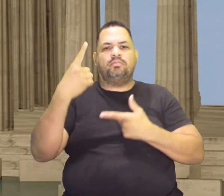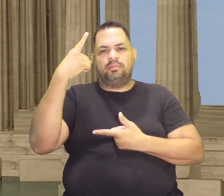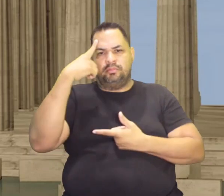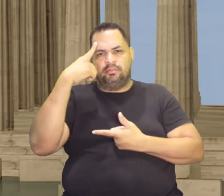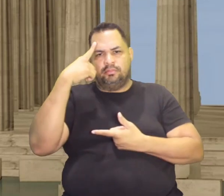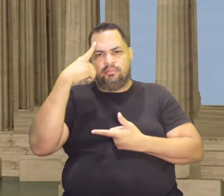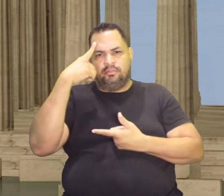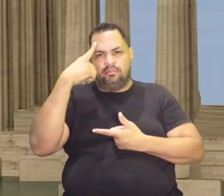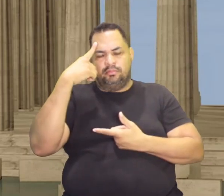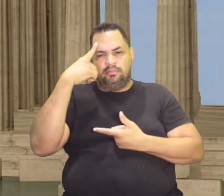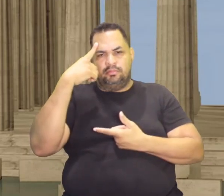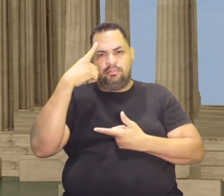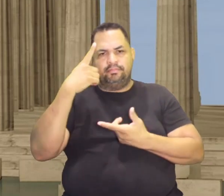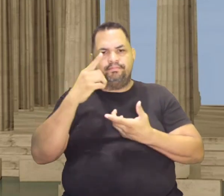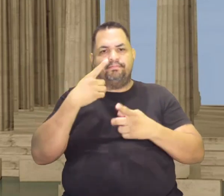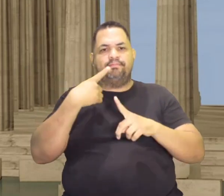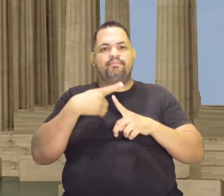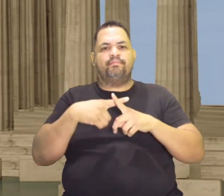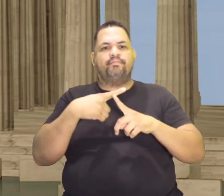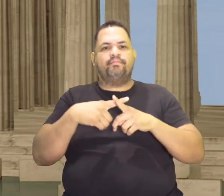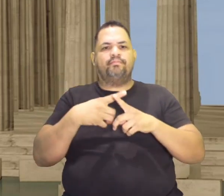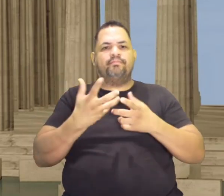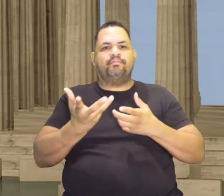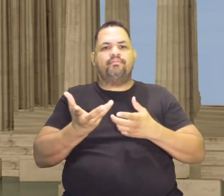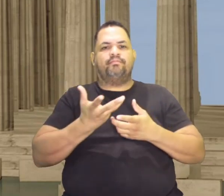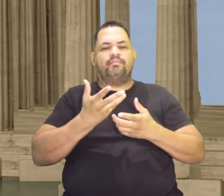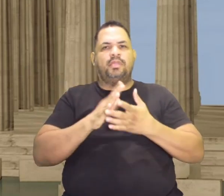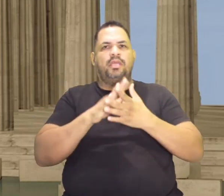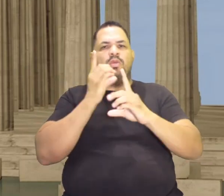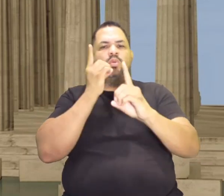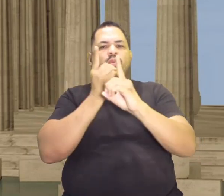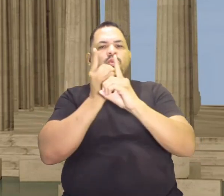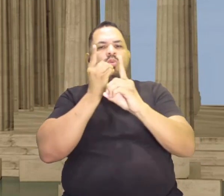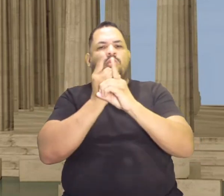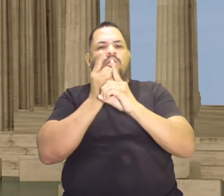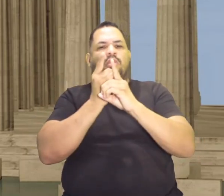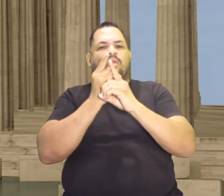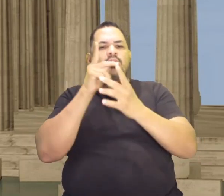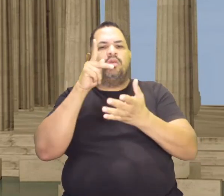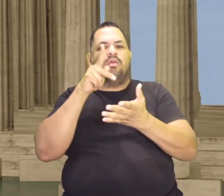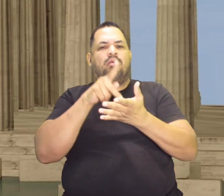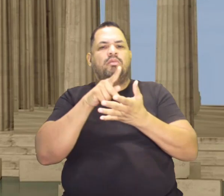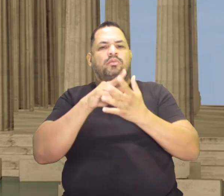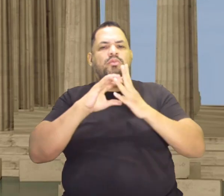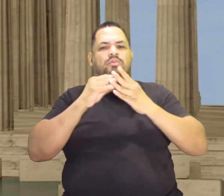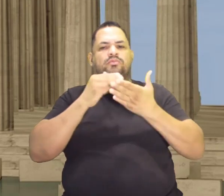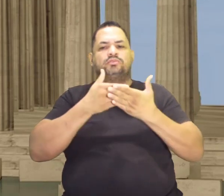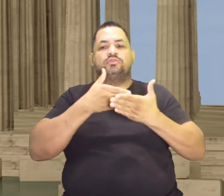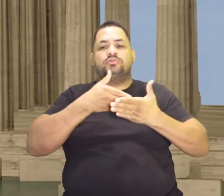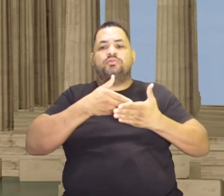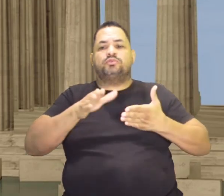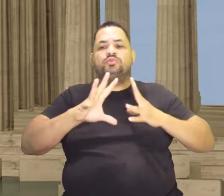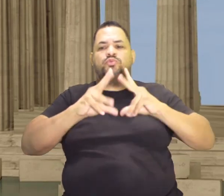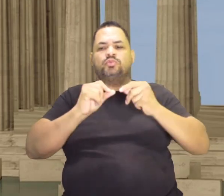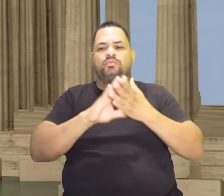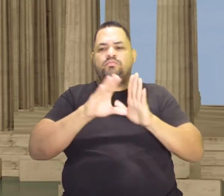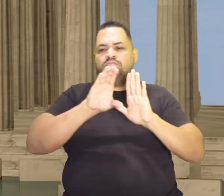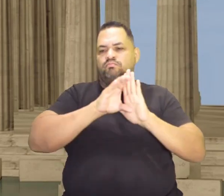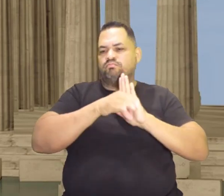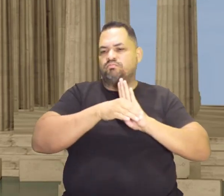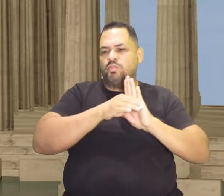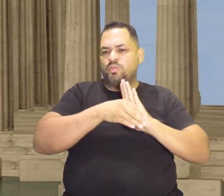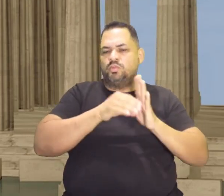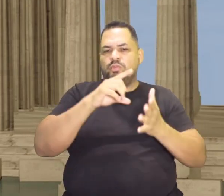ele disse, duvide de tudo. Sabe por quê? Ele queria encontrar uma verdade, eliminando todo o conceito que ele já tinha na